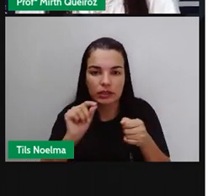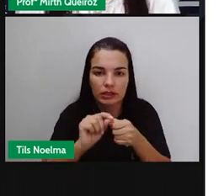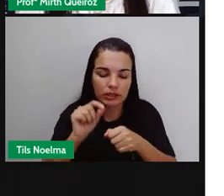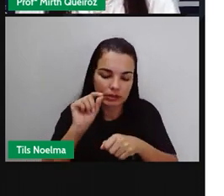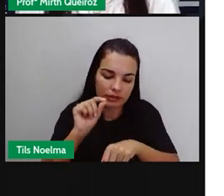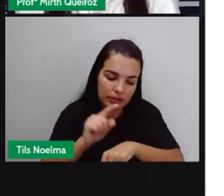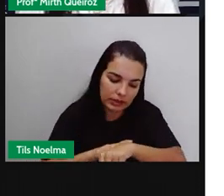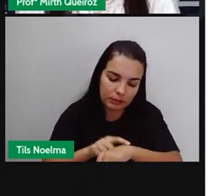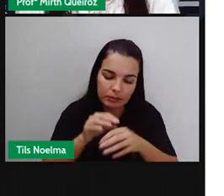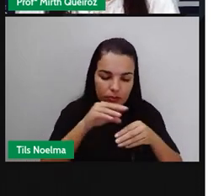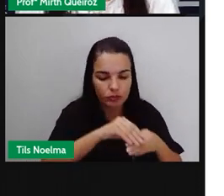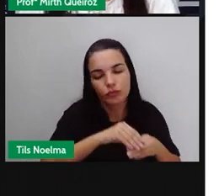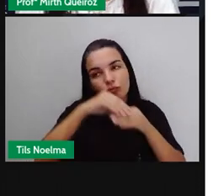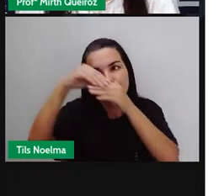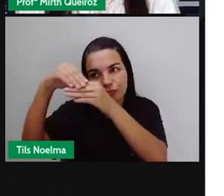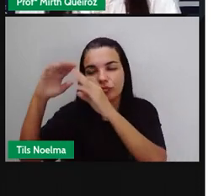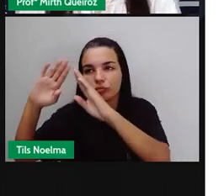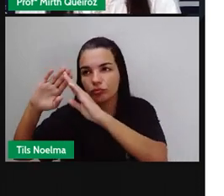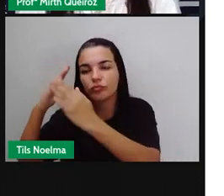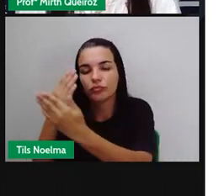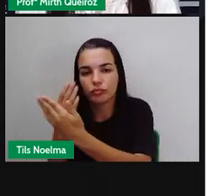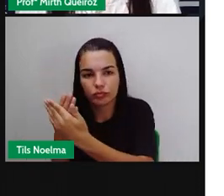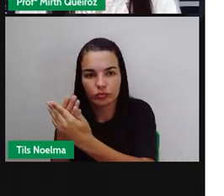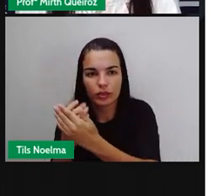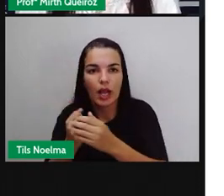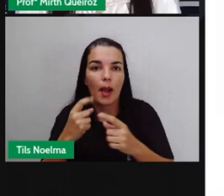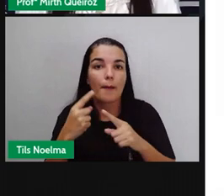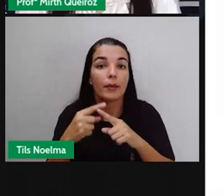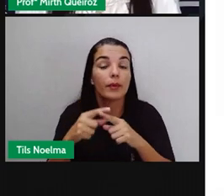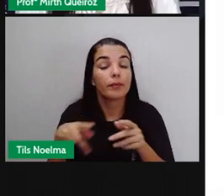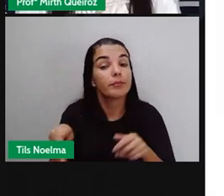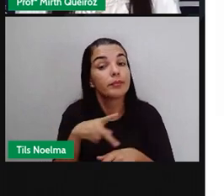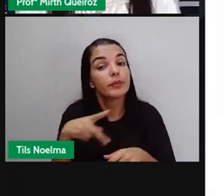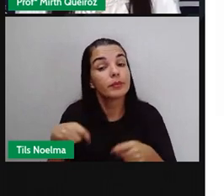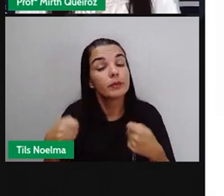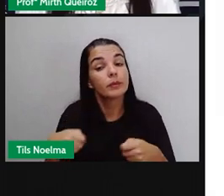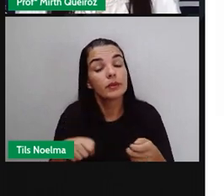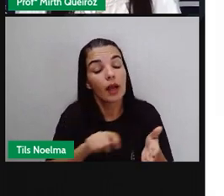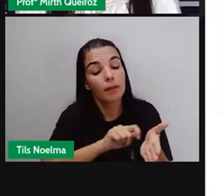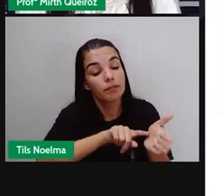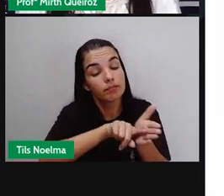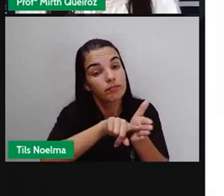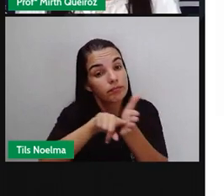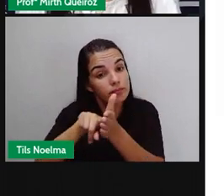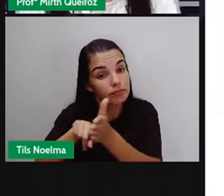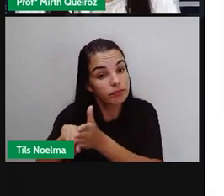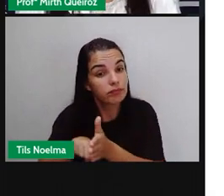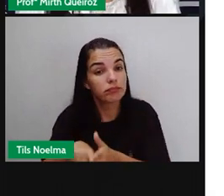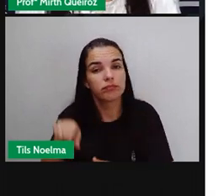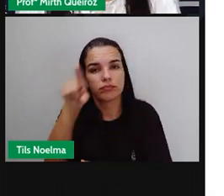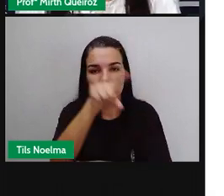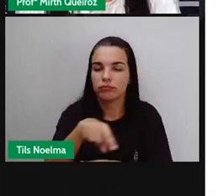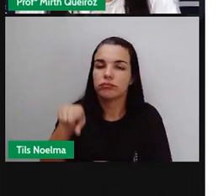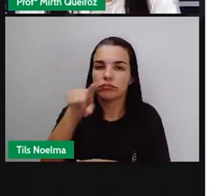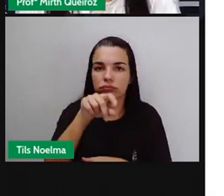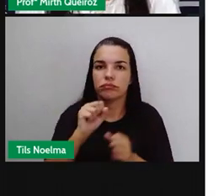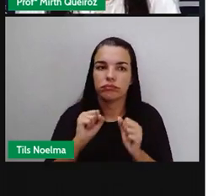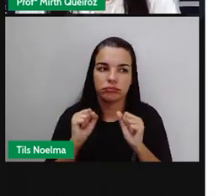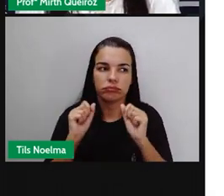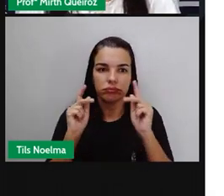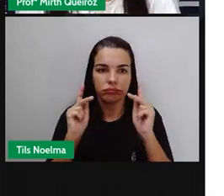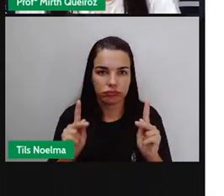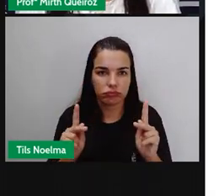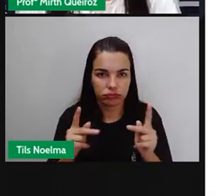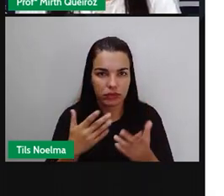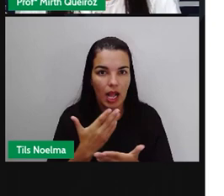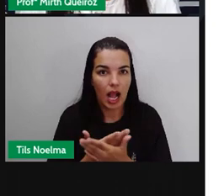no tempo correto e entregar no tempo correto, porque os professores de vocês precisam realizar a avaliação de vocês, que